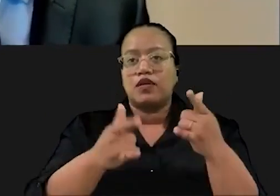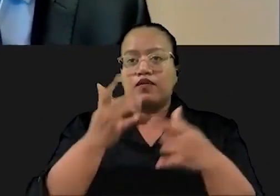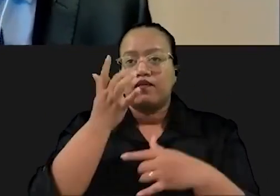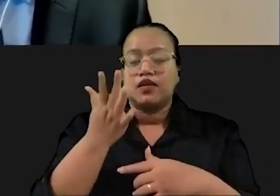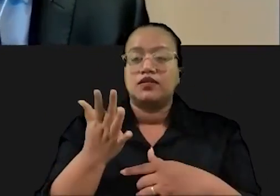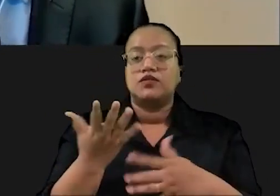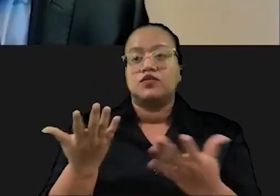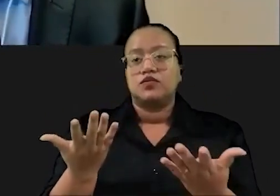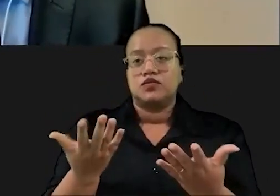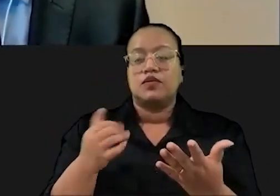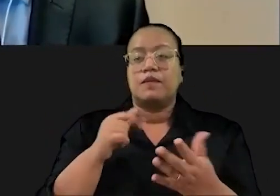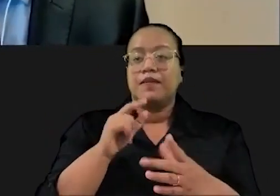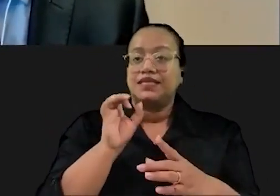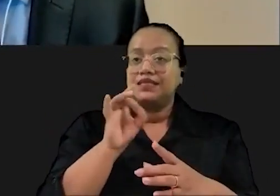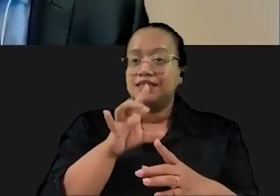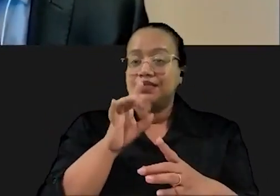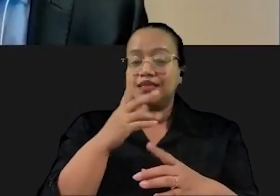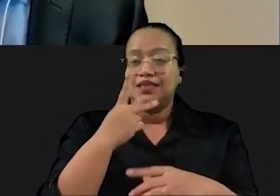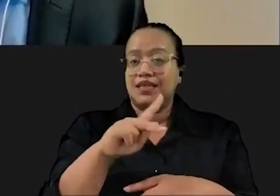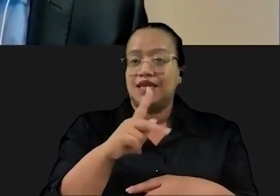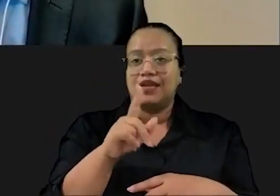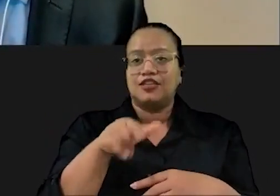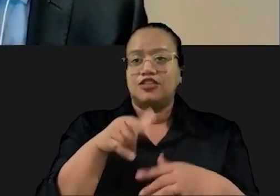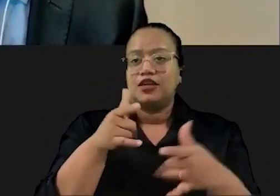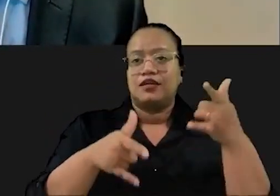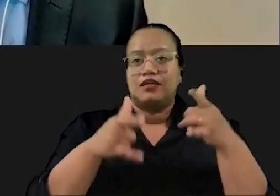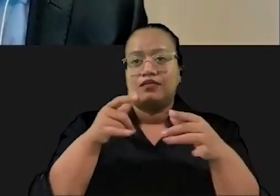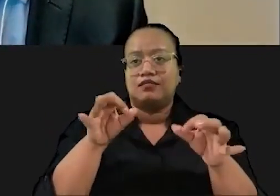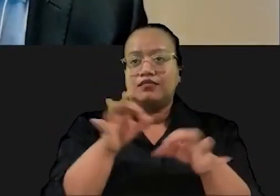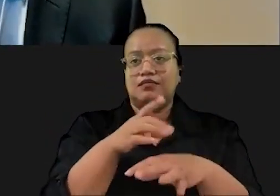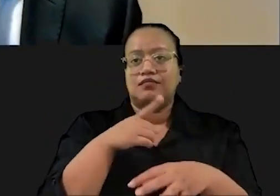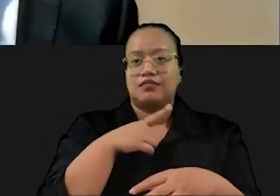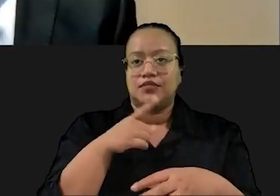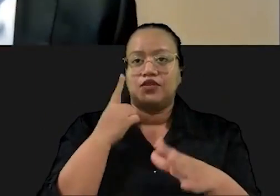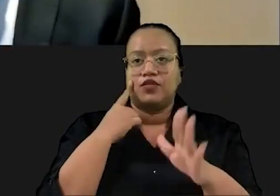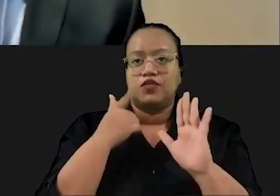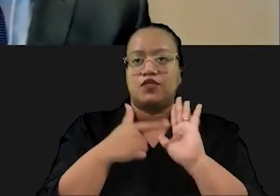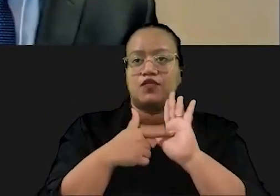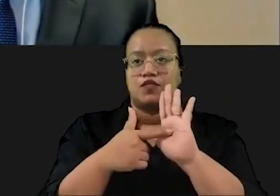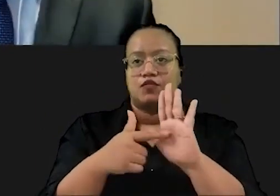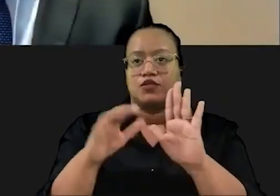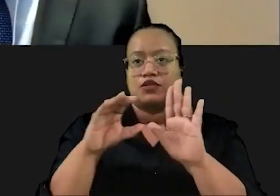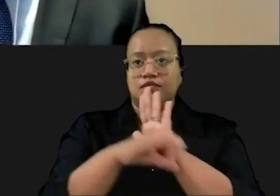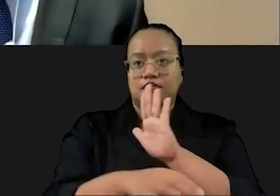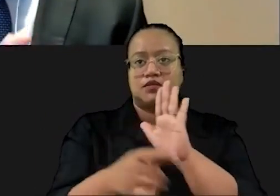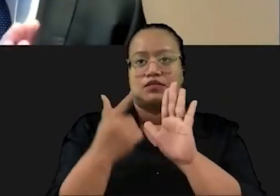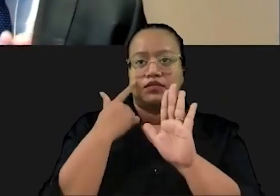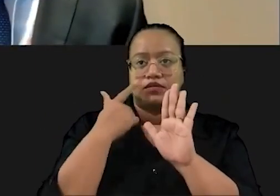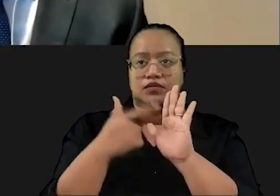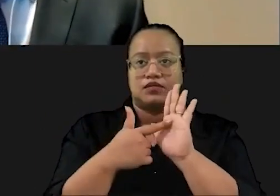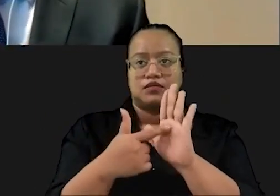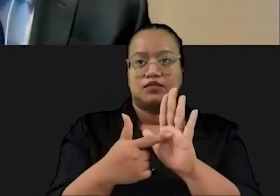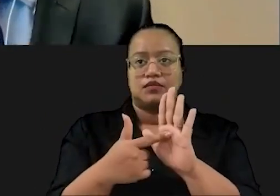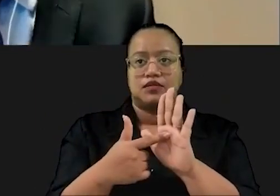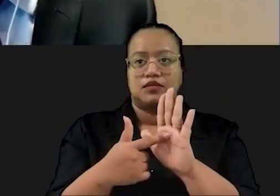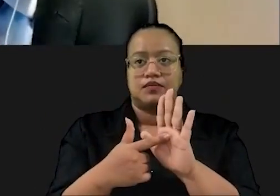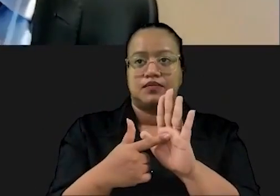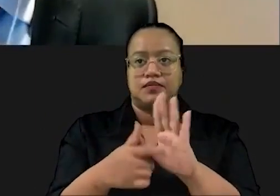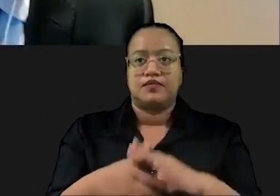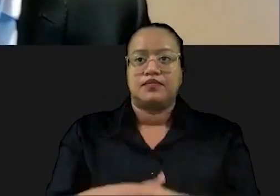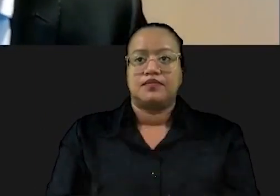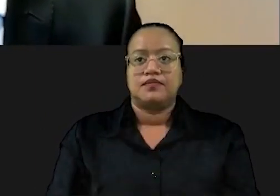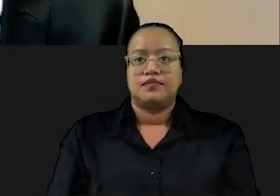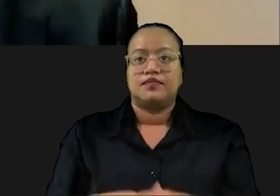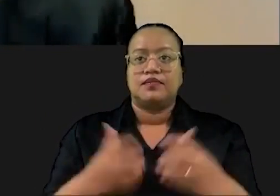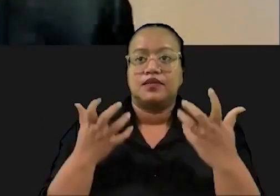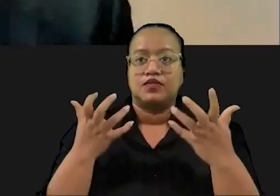automação. Né? Eu vou mostrar isso para vocês de uma forma mais concreta aqui em diante. Então, a ideia que eu queria passar para vocês